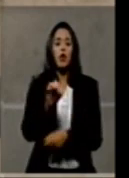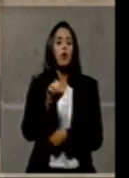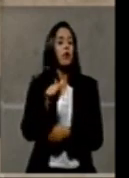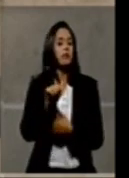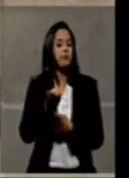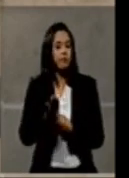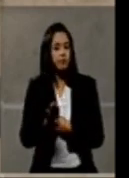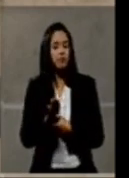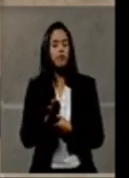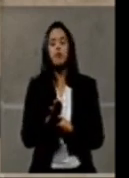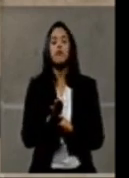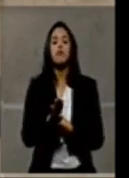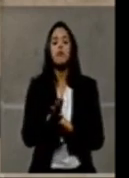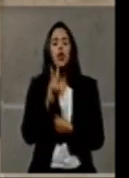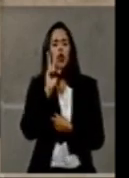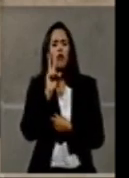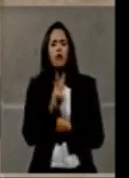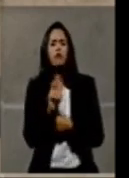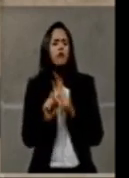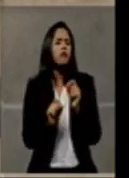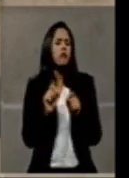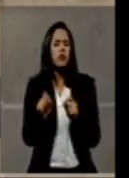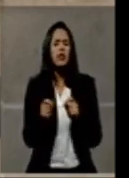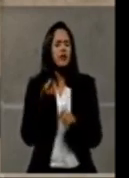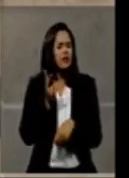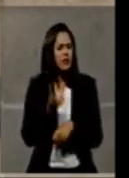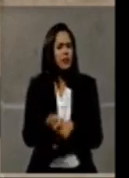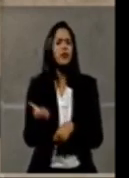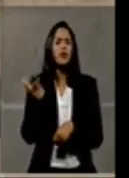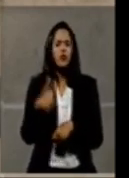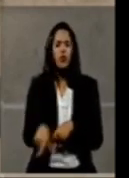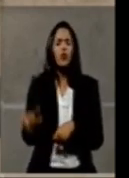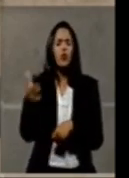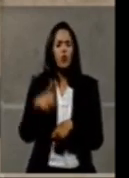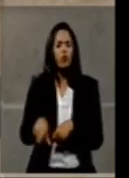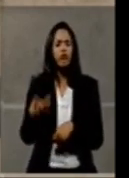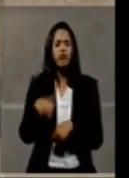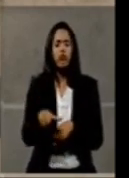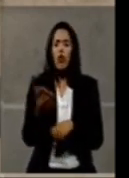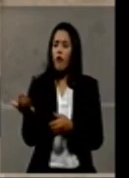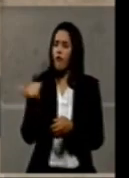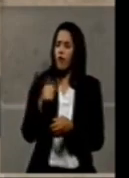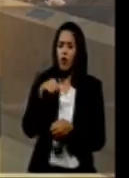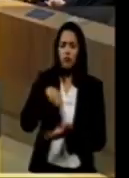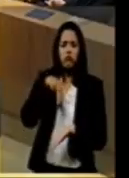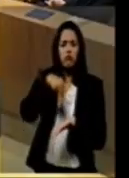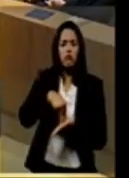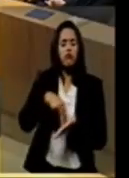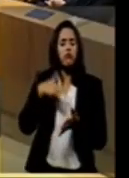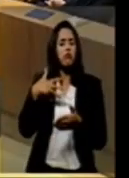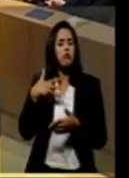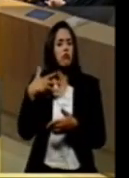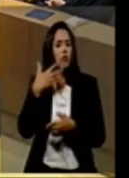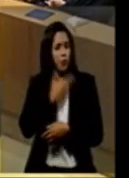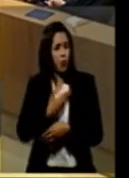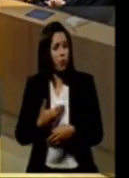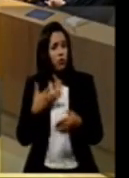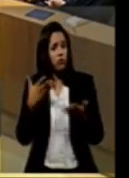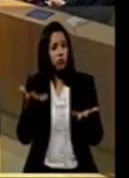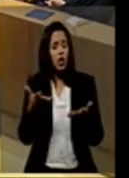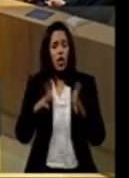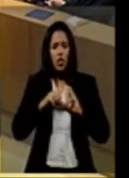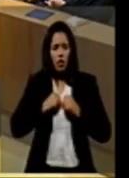viu-se estada sucessivas vezes a vir a público defender as prerrogativas